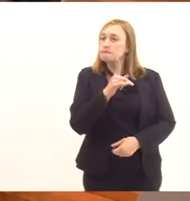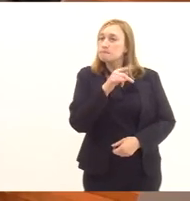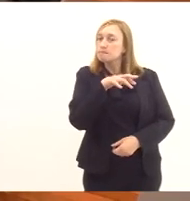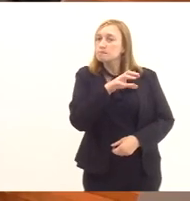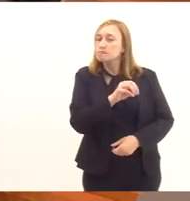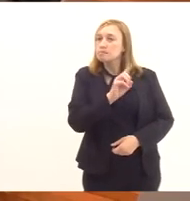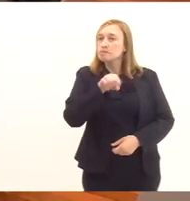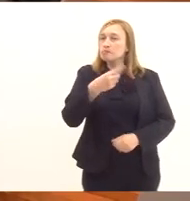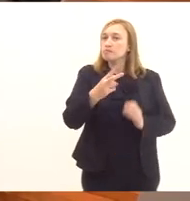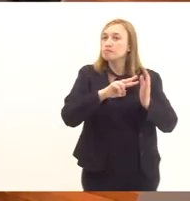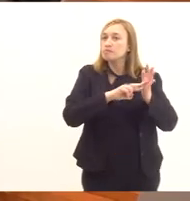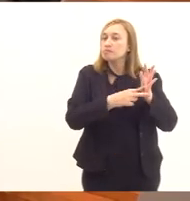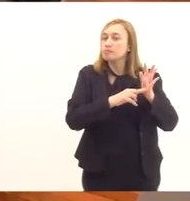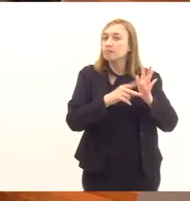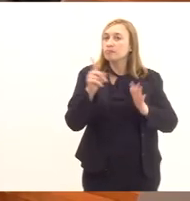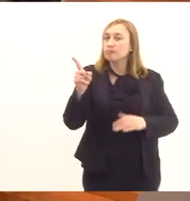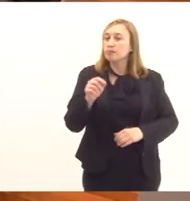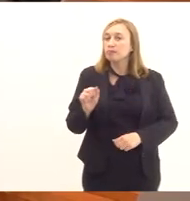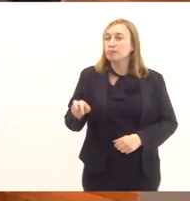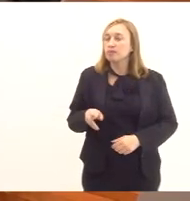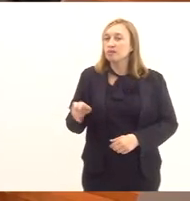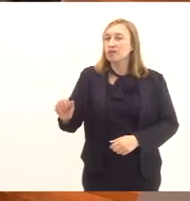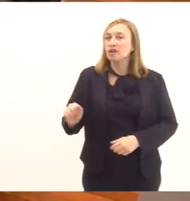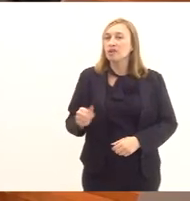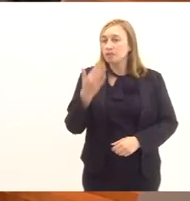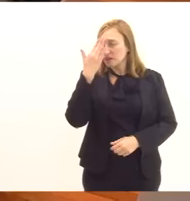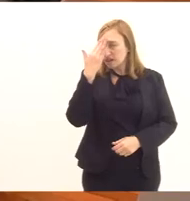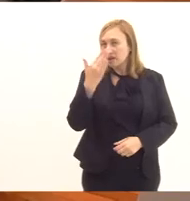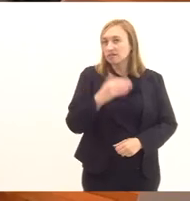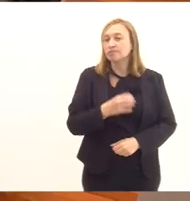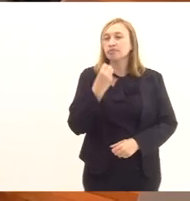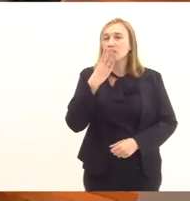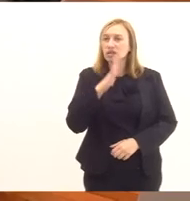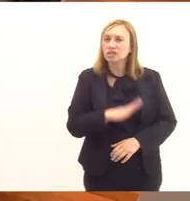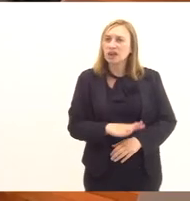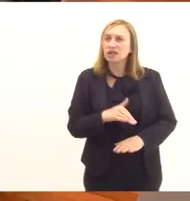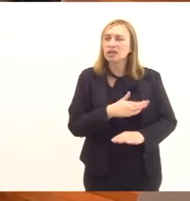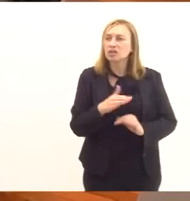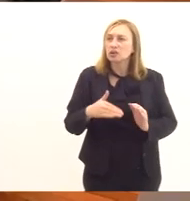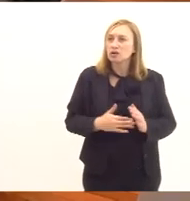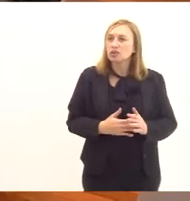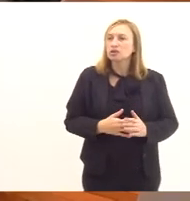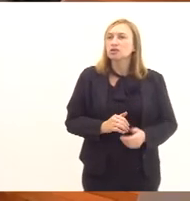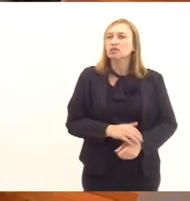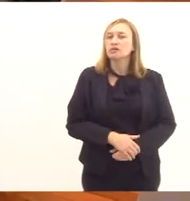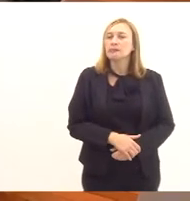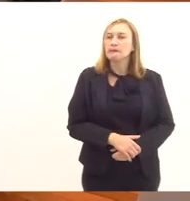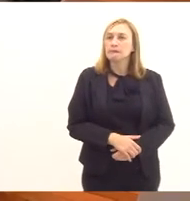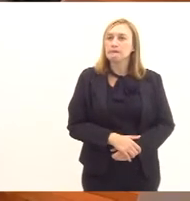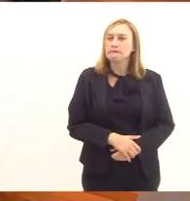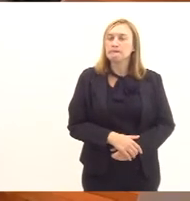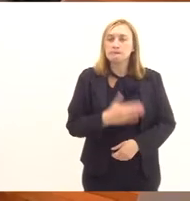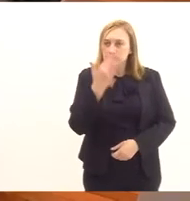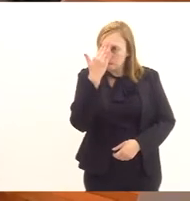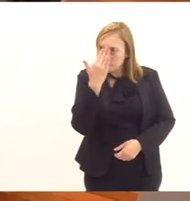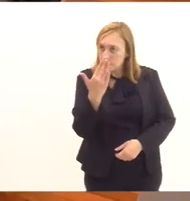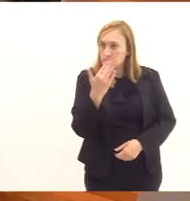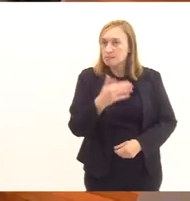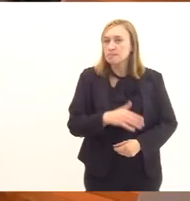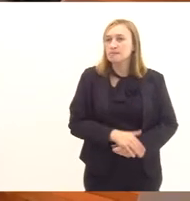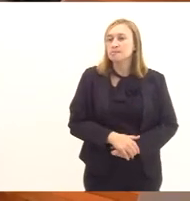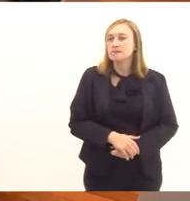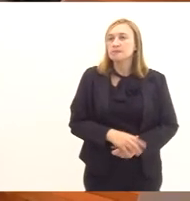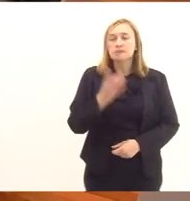do sindicato lá do alto da serra bom obrigado então boa tarde boa tarde a todos EA todas Obrigado